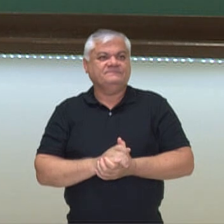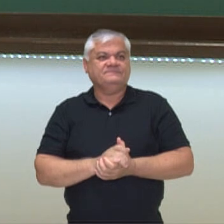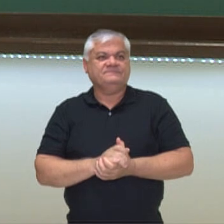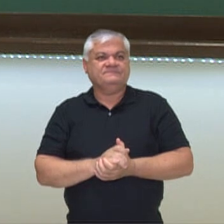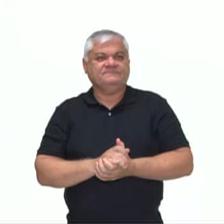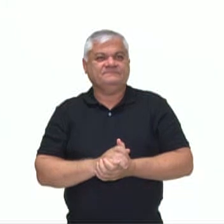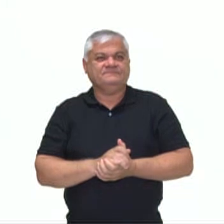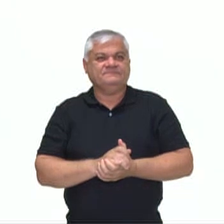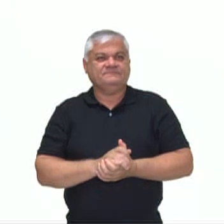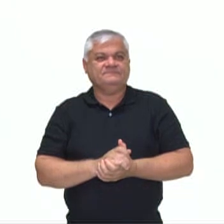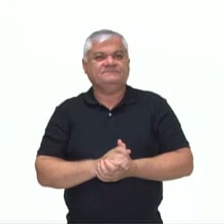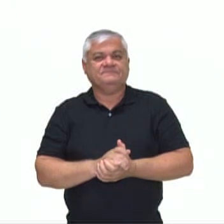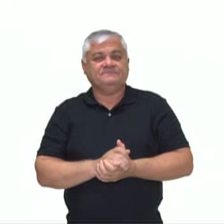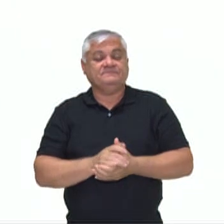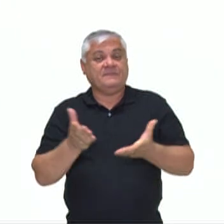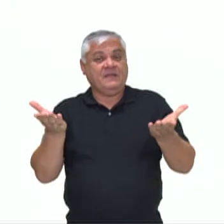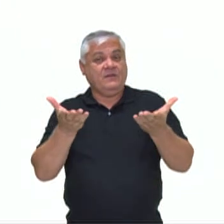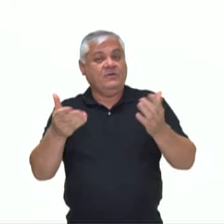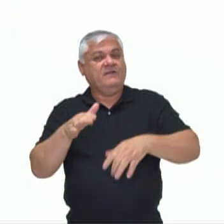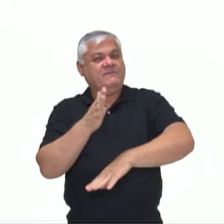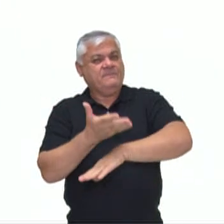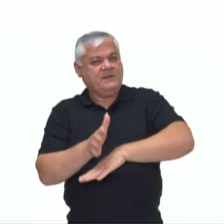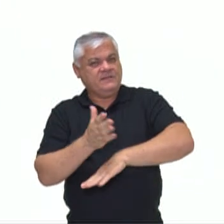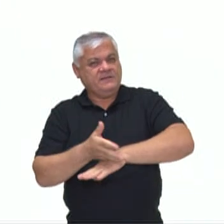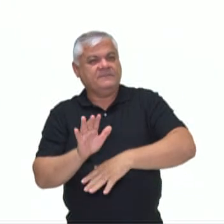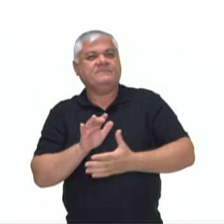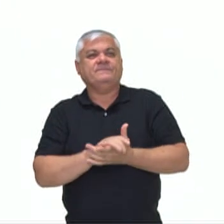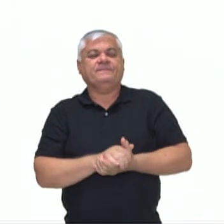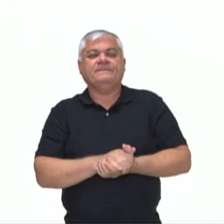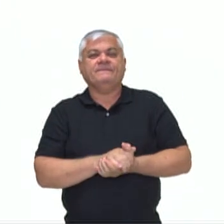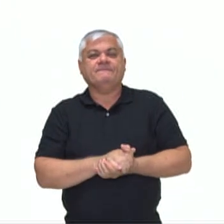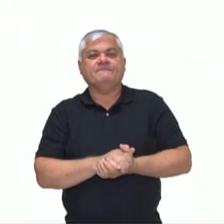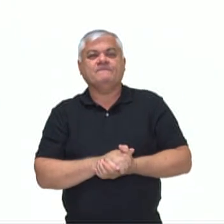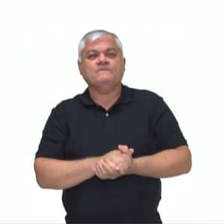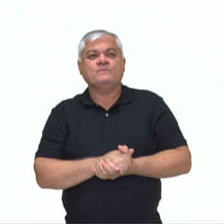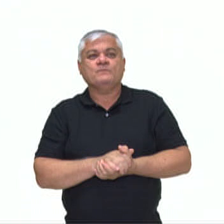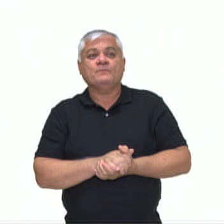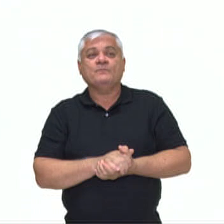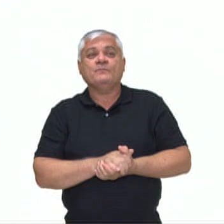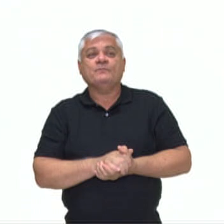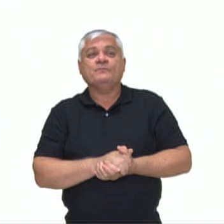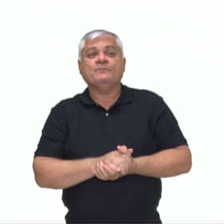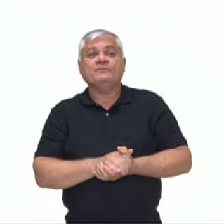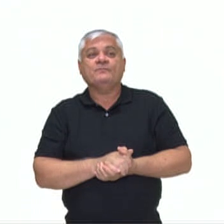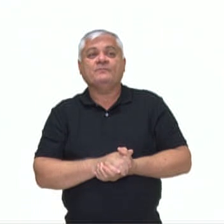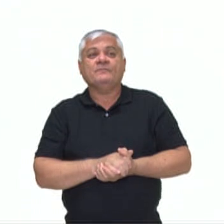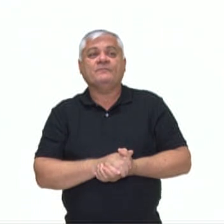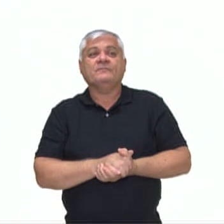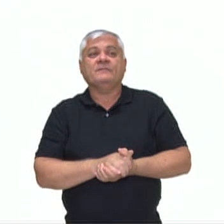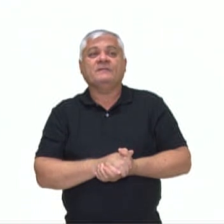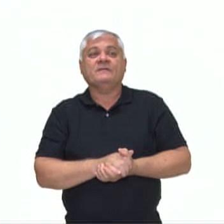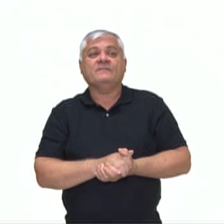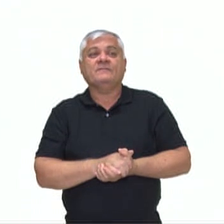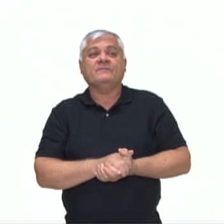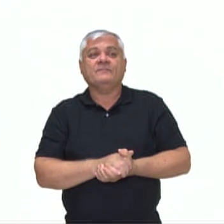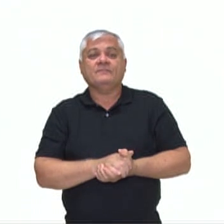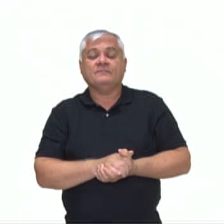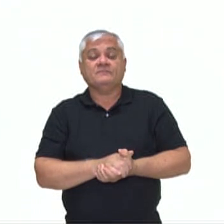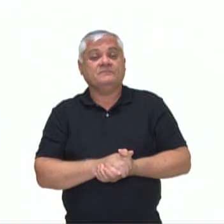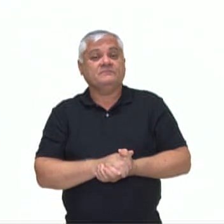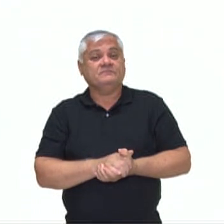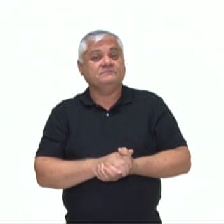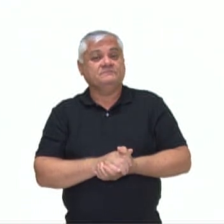Now, practicing again. Vamos praticar de novo. Question 2. According to the text, de acordo com